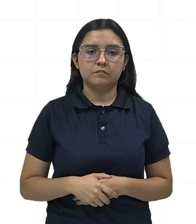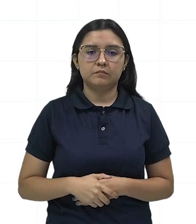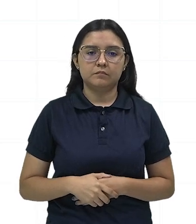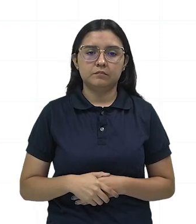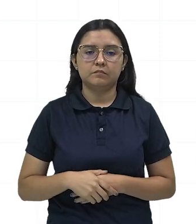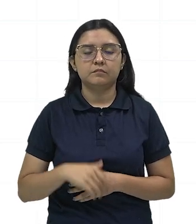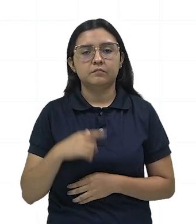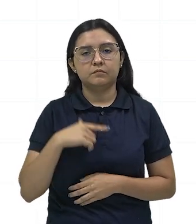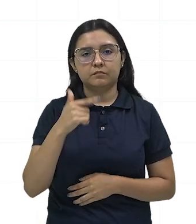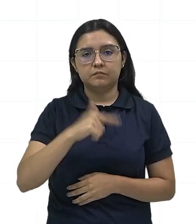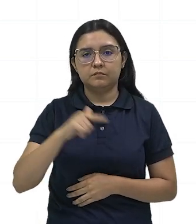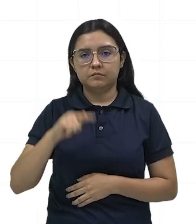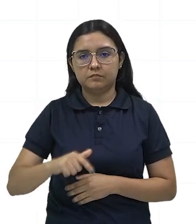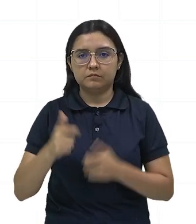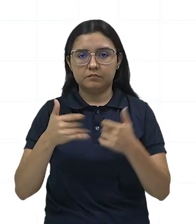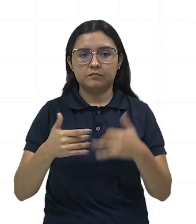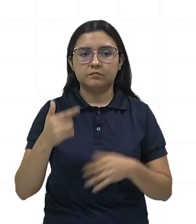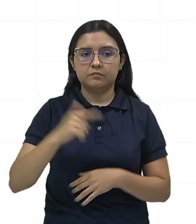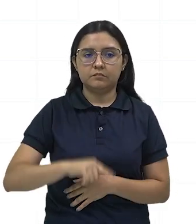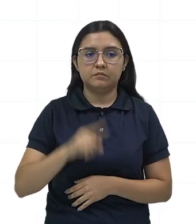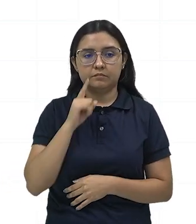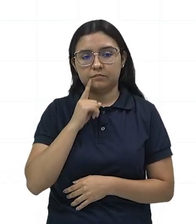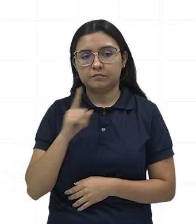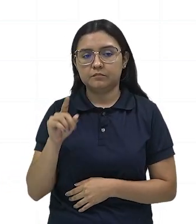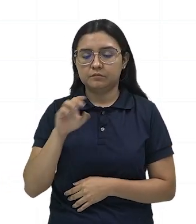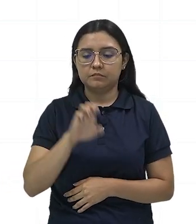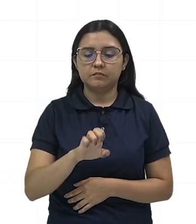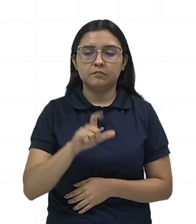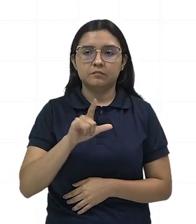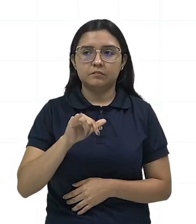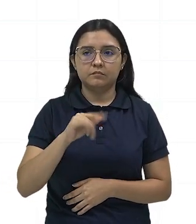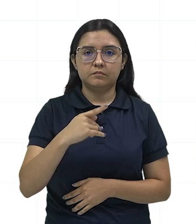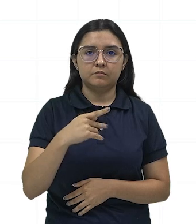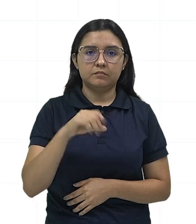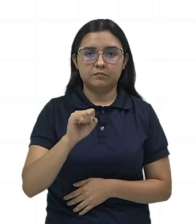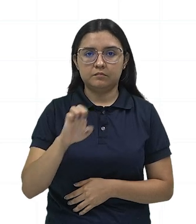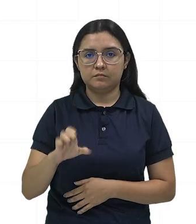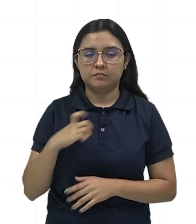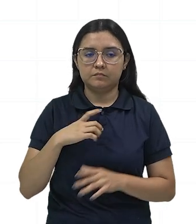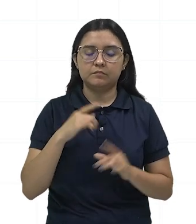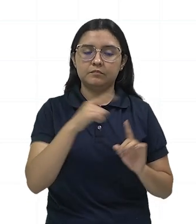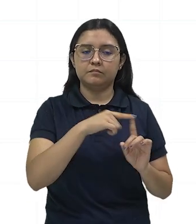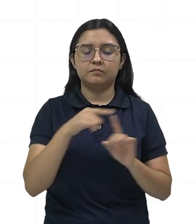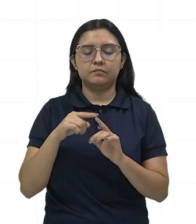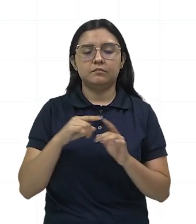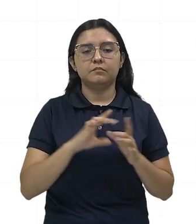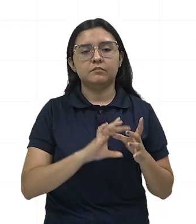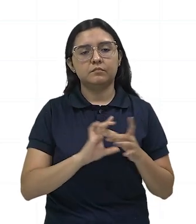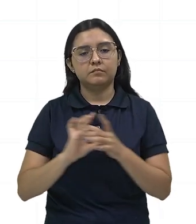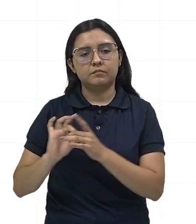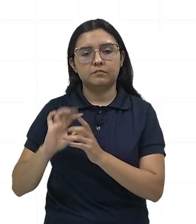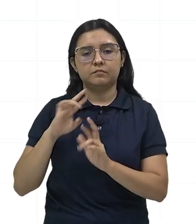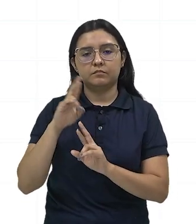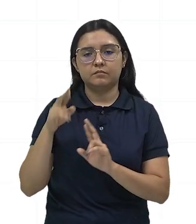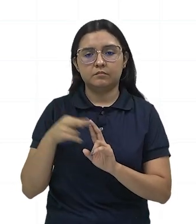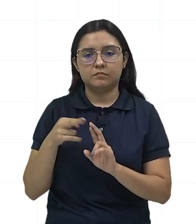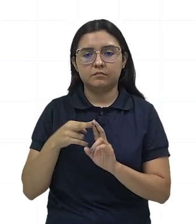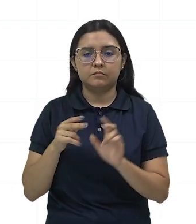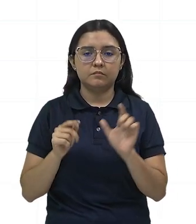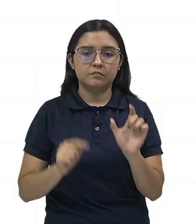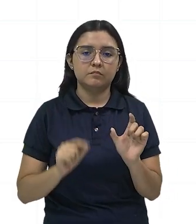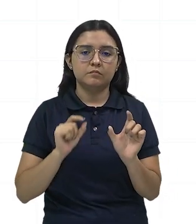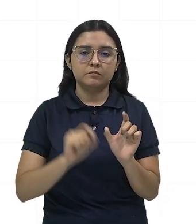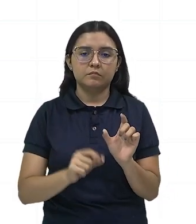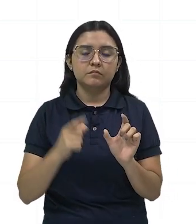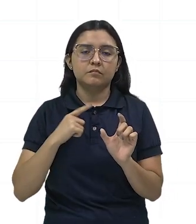repetição ou reiteração e elipse. A elipse é um tipo de coesão referencial em que um termo é